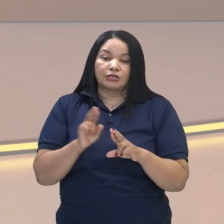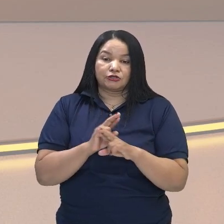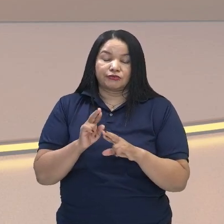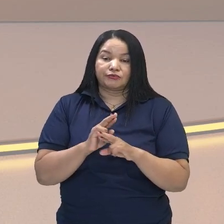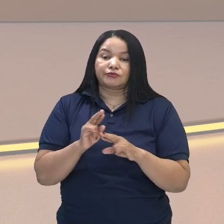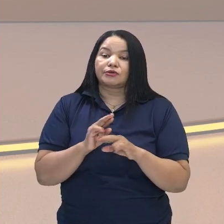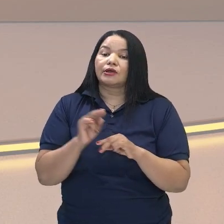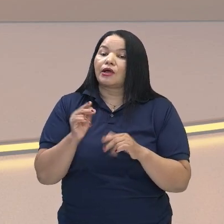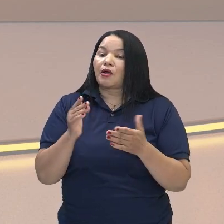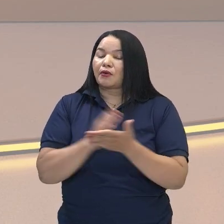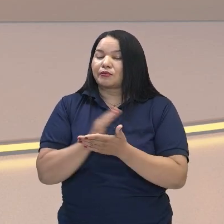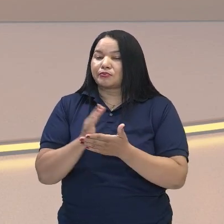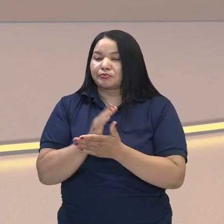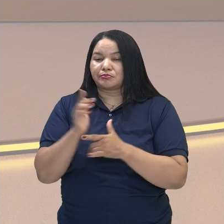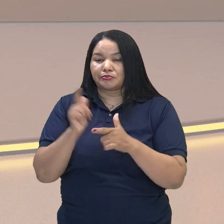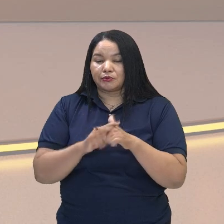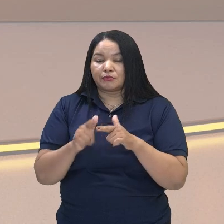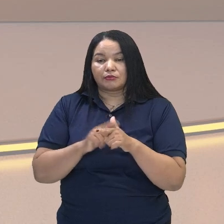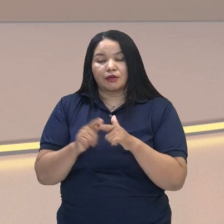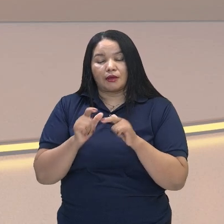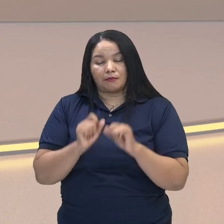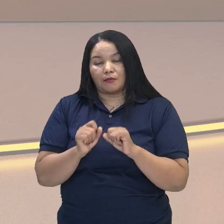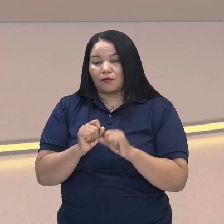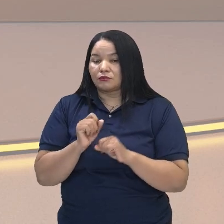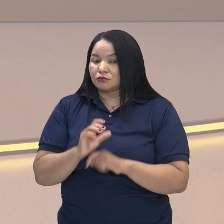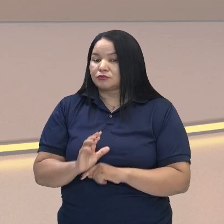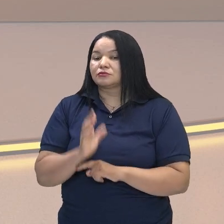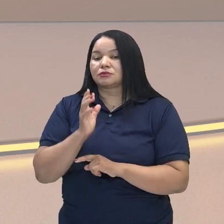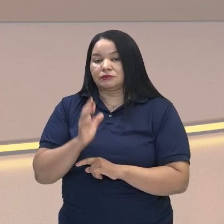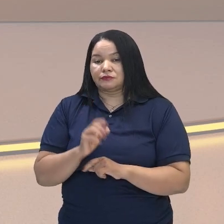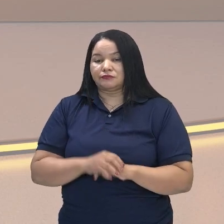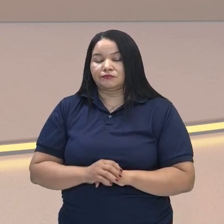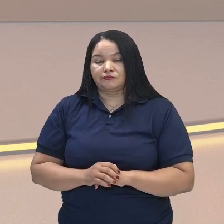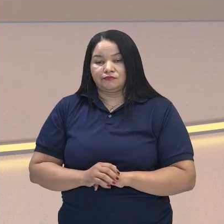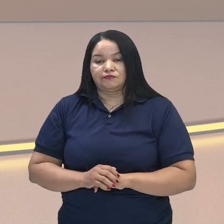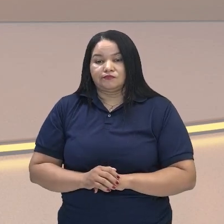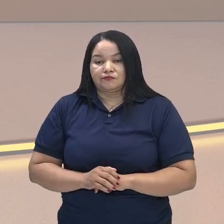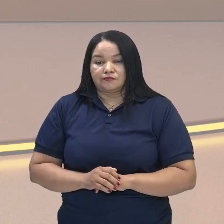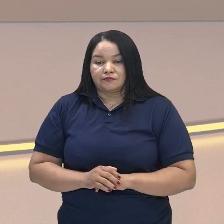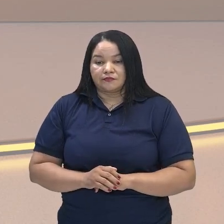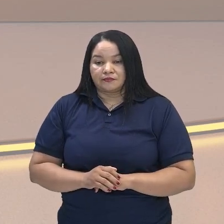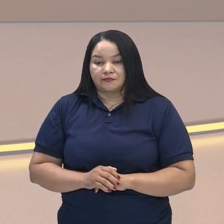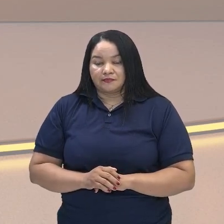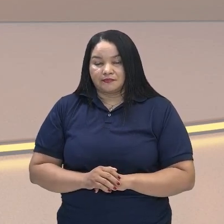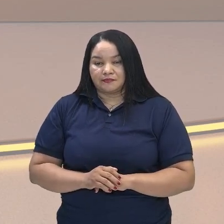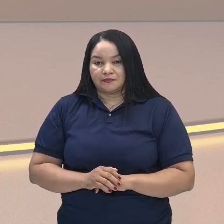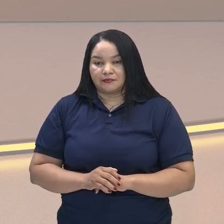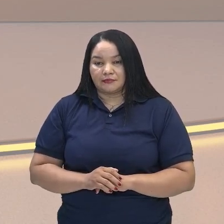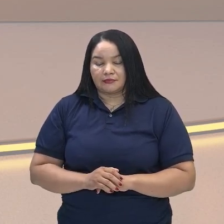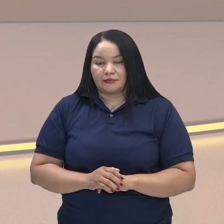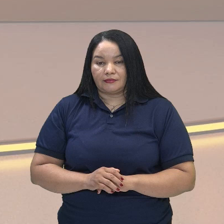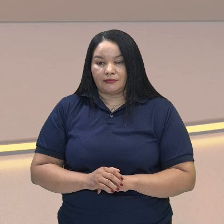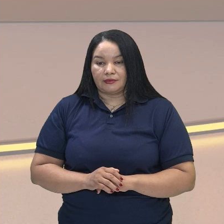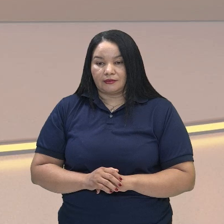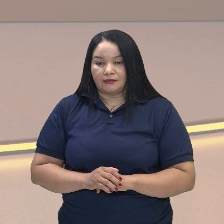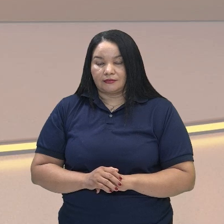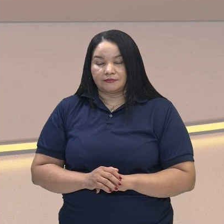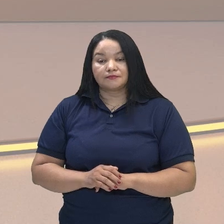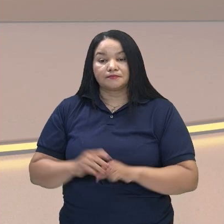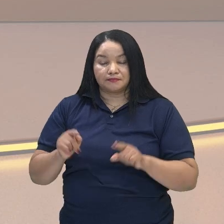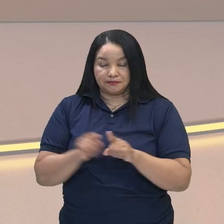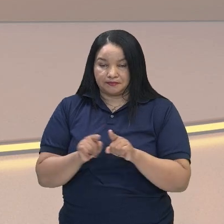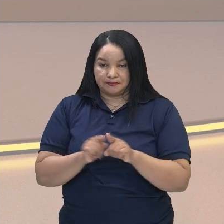a alguma situação que as pessoas estejam passando, infelizmente, tá? Agora, as pessoas que